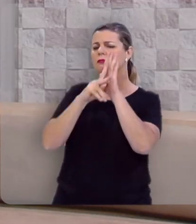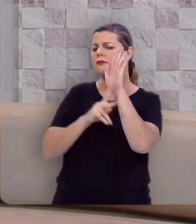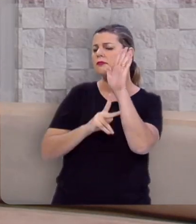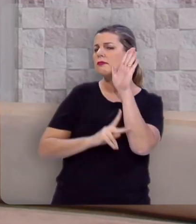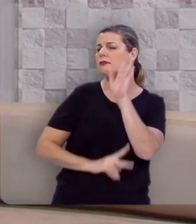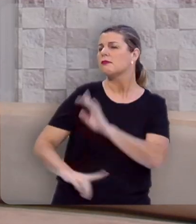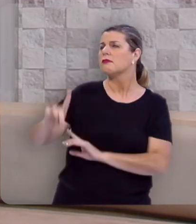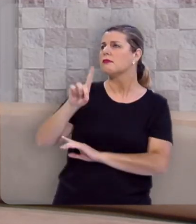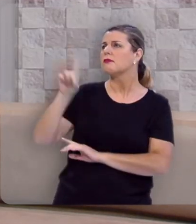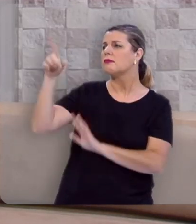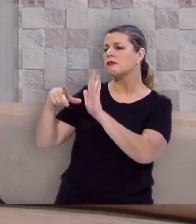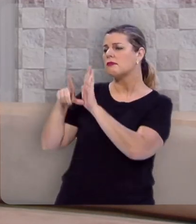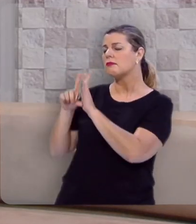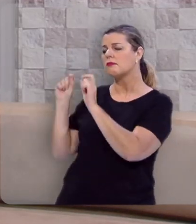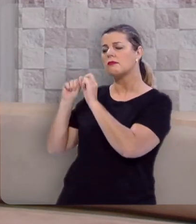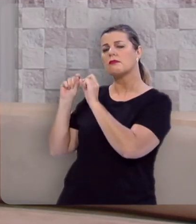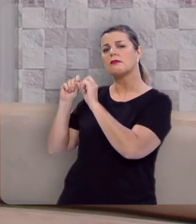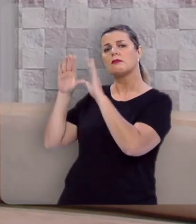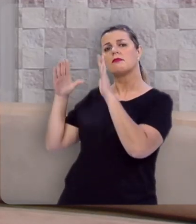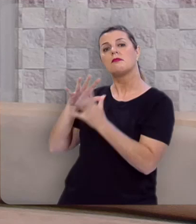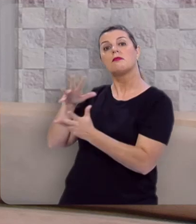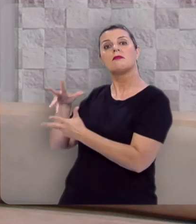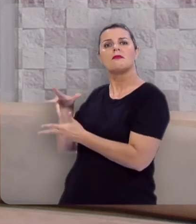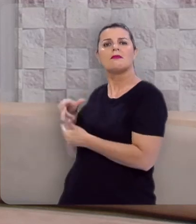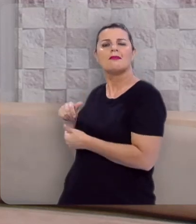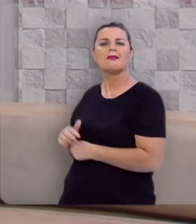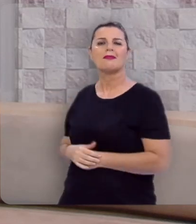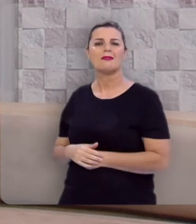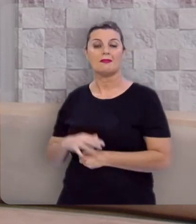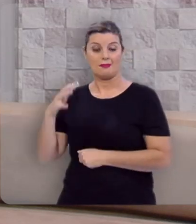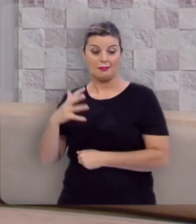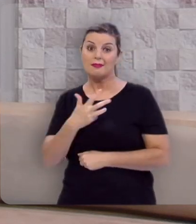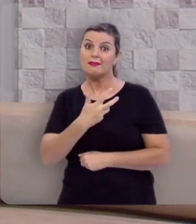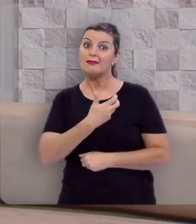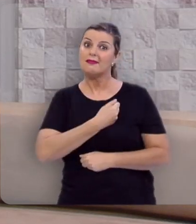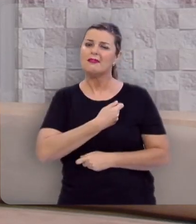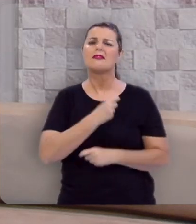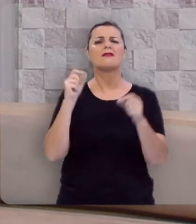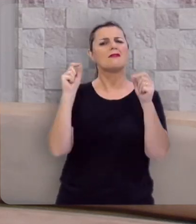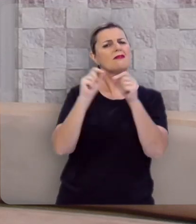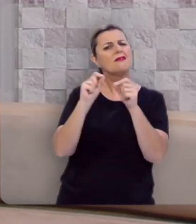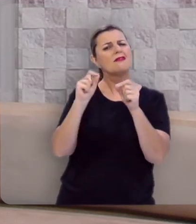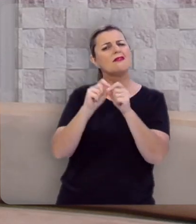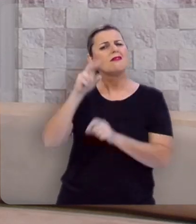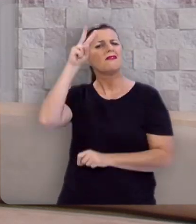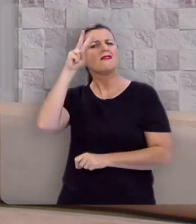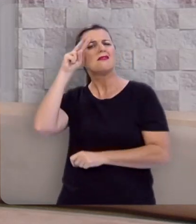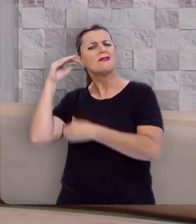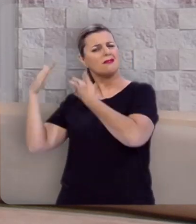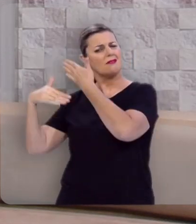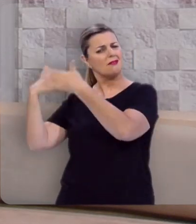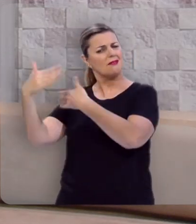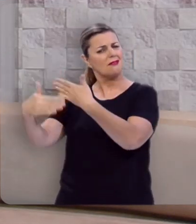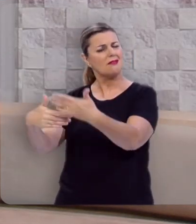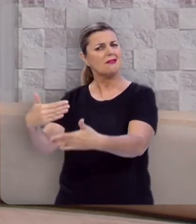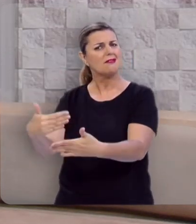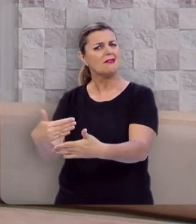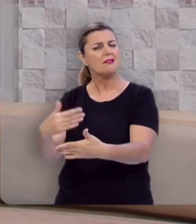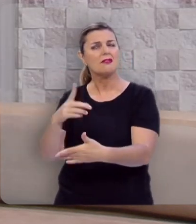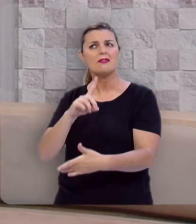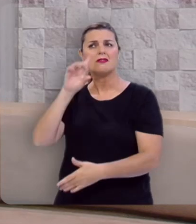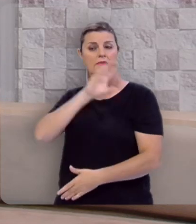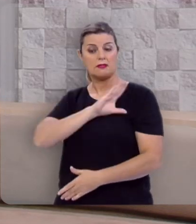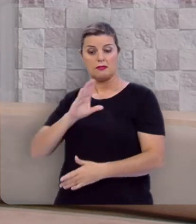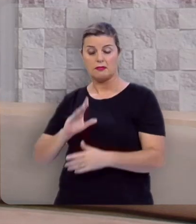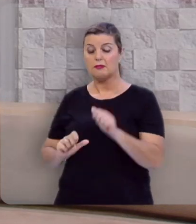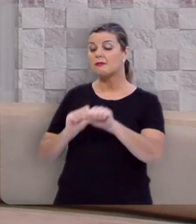planejada por Deus antes mesmo da criação do mundo. A salvação é executada na história, porque